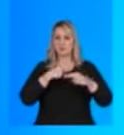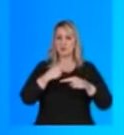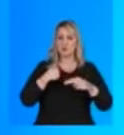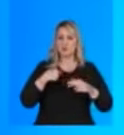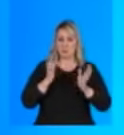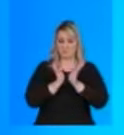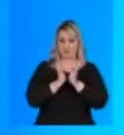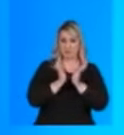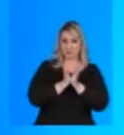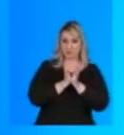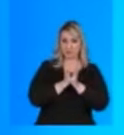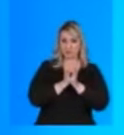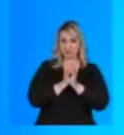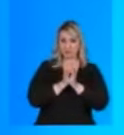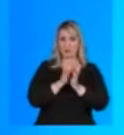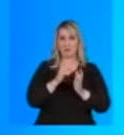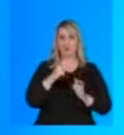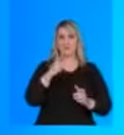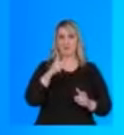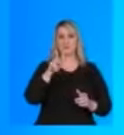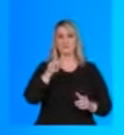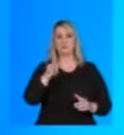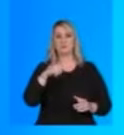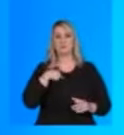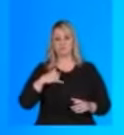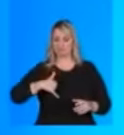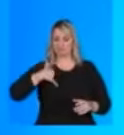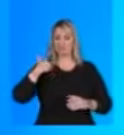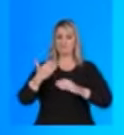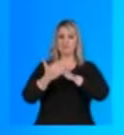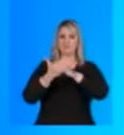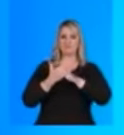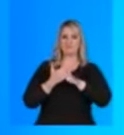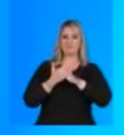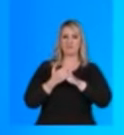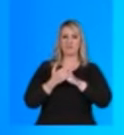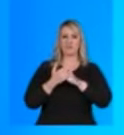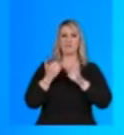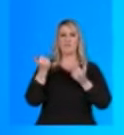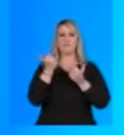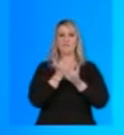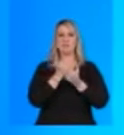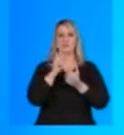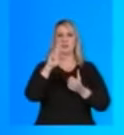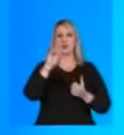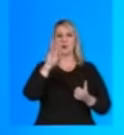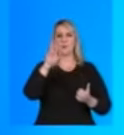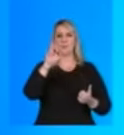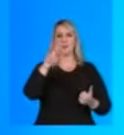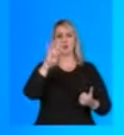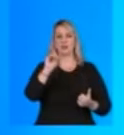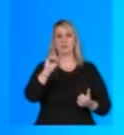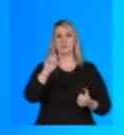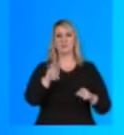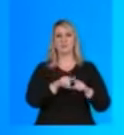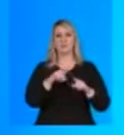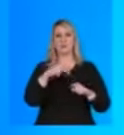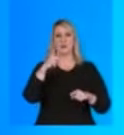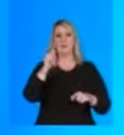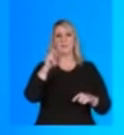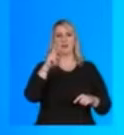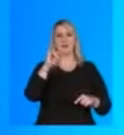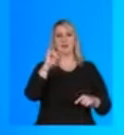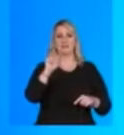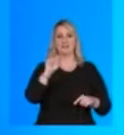meu partido pro Partido Verde de quem eu ten a honra de ter o apoio e ter como vice o Roberto Anderson e pro partido Pátria livre nós